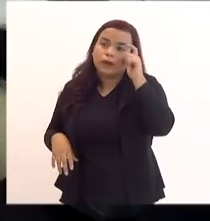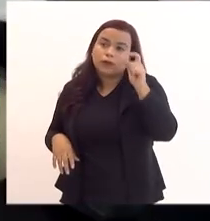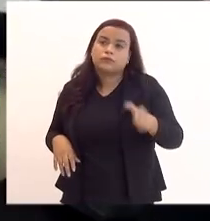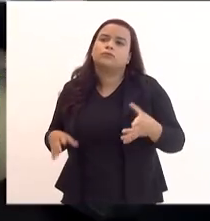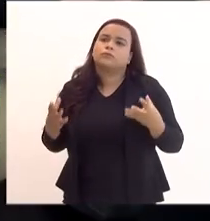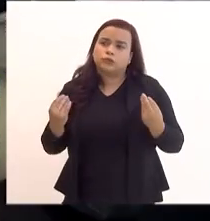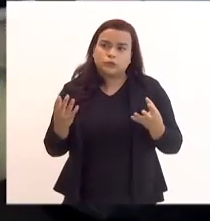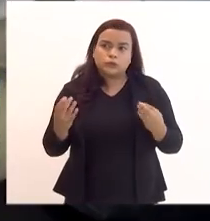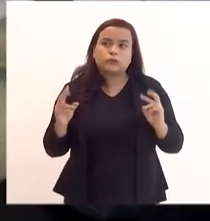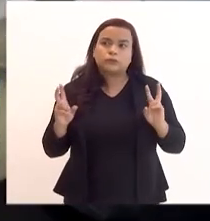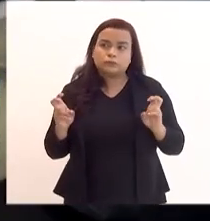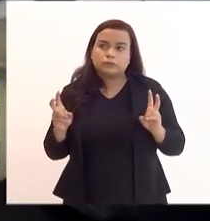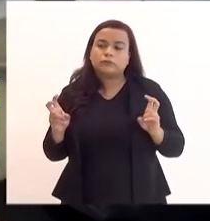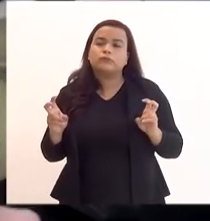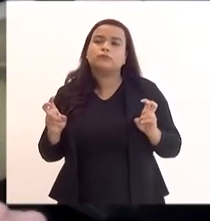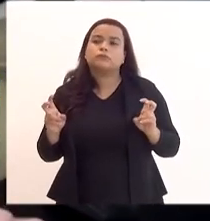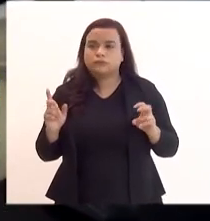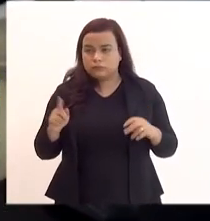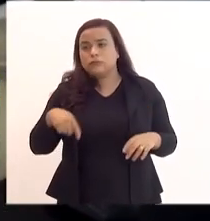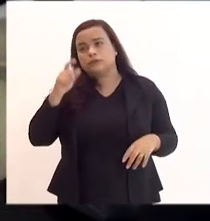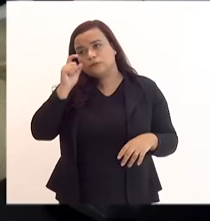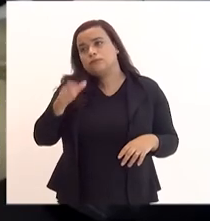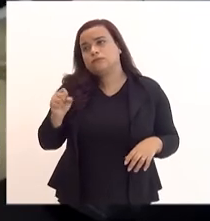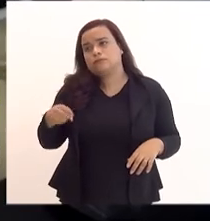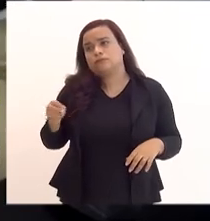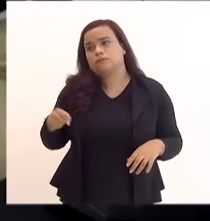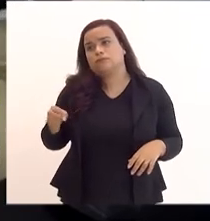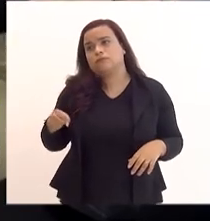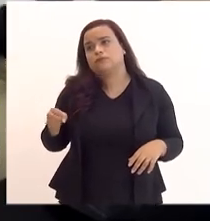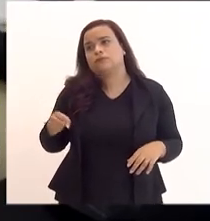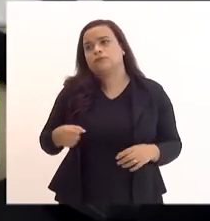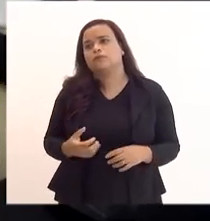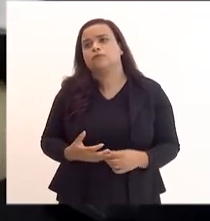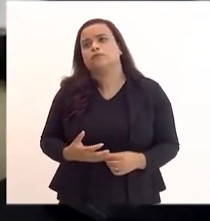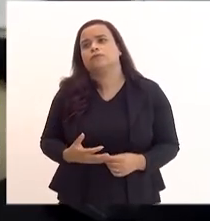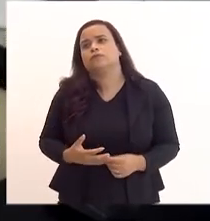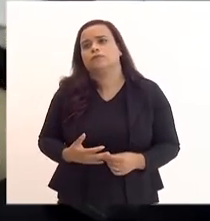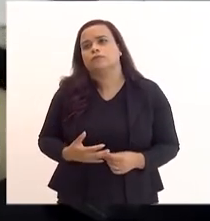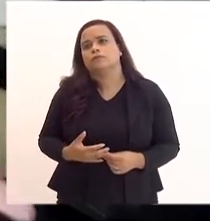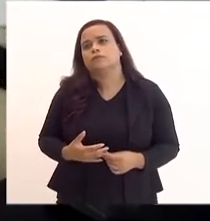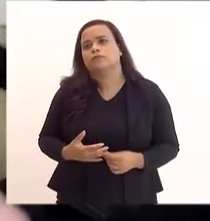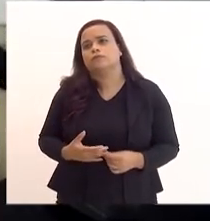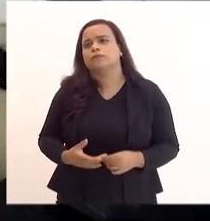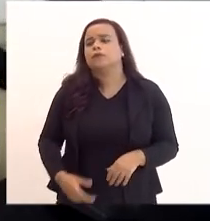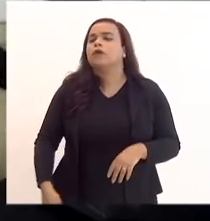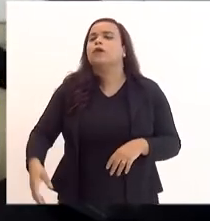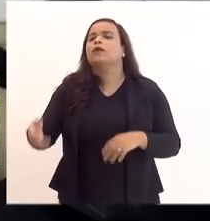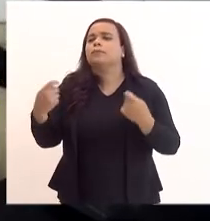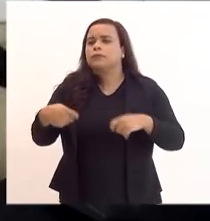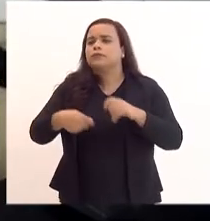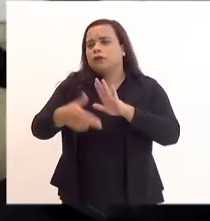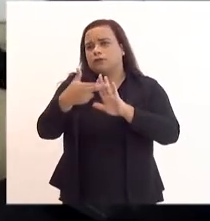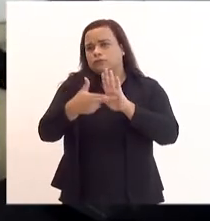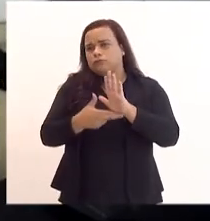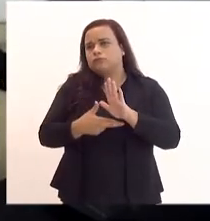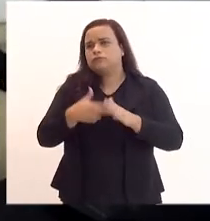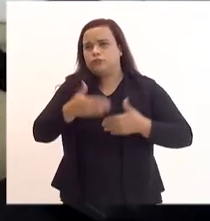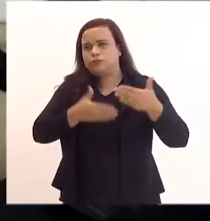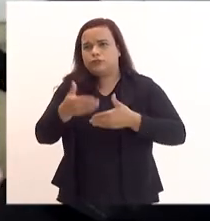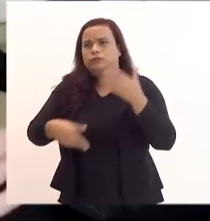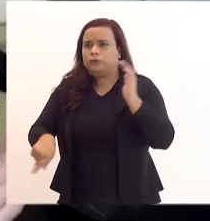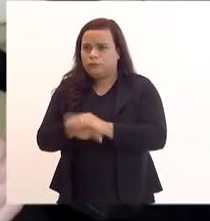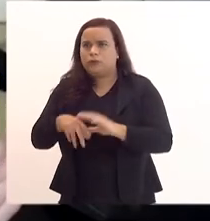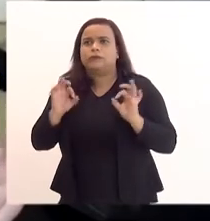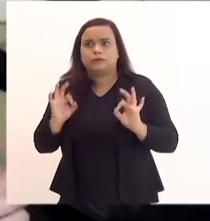muito interessante, que, por exemplo... Mas é interessante. Há se regulamentar, digamos assim, esse procedimento,